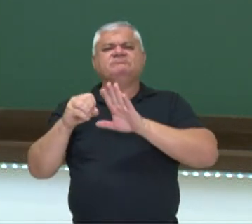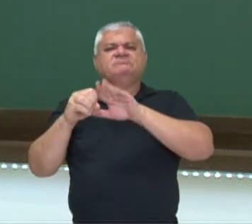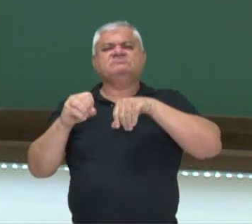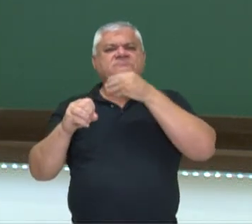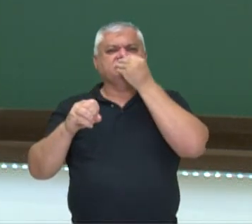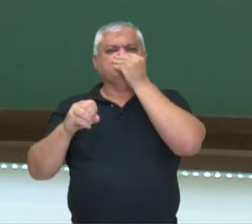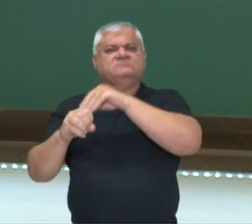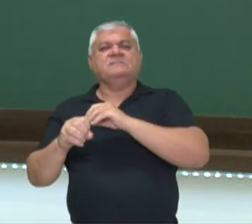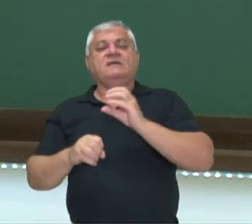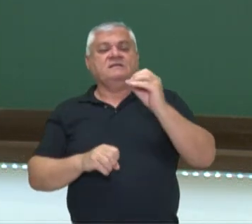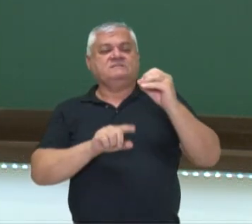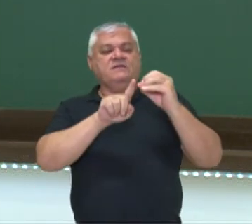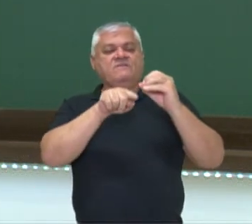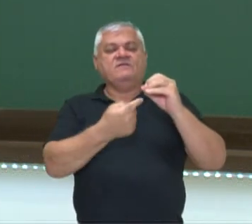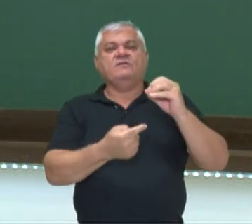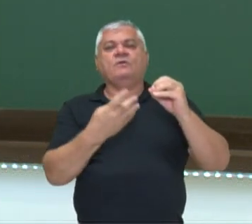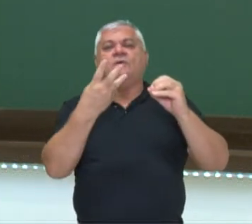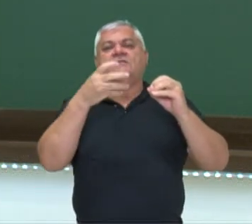deixar só mais